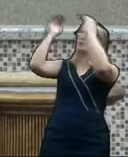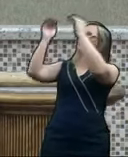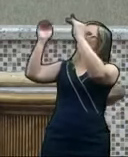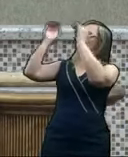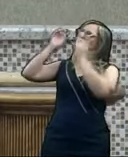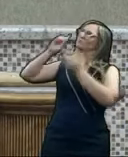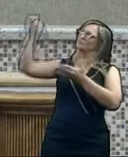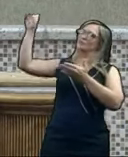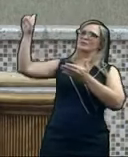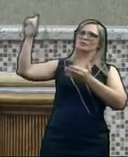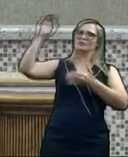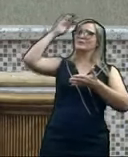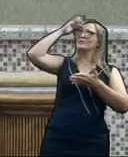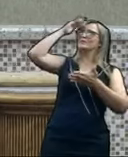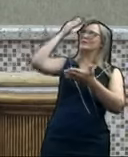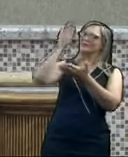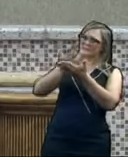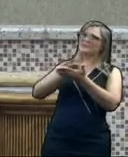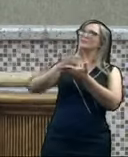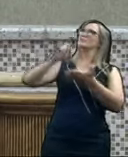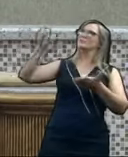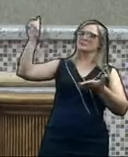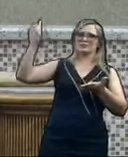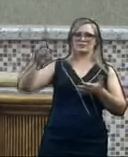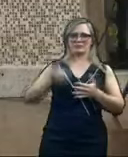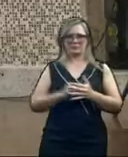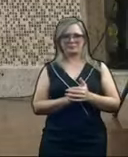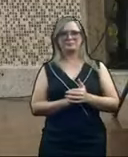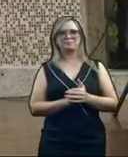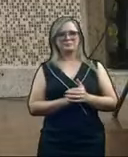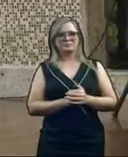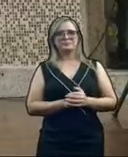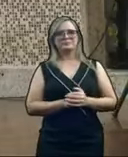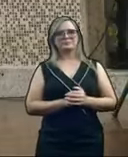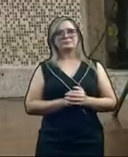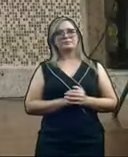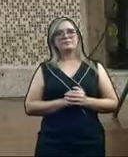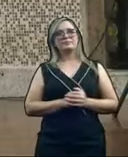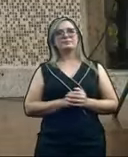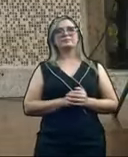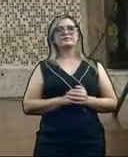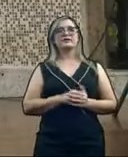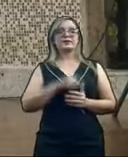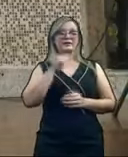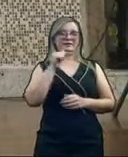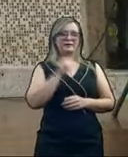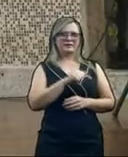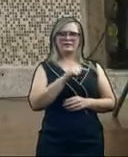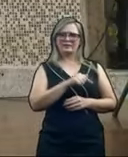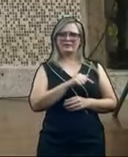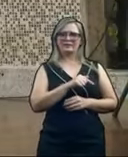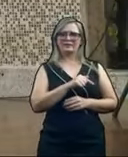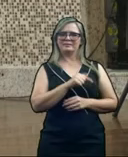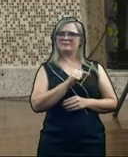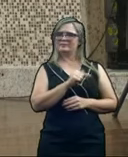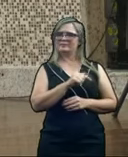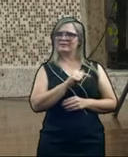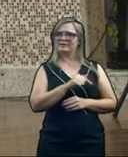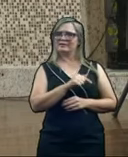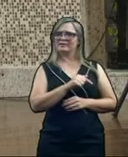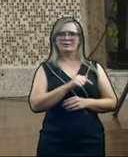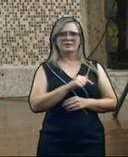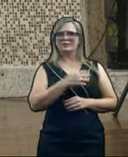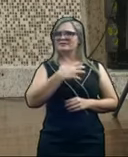não tava crente ele sabia do Poder de Deus ele sabia quem era Deus mas ela não estava navegando na direção